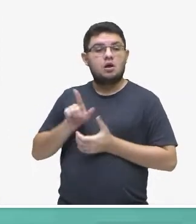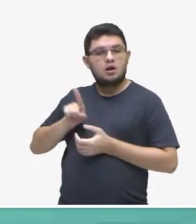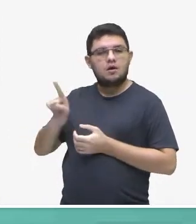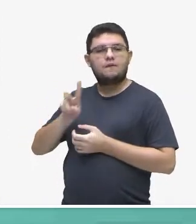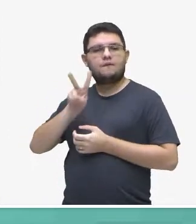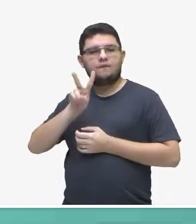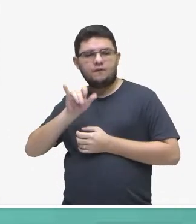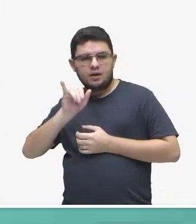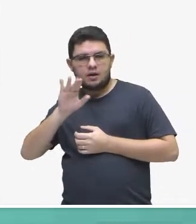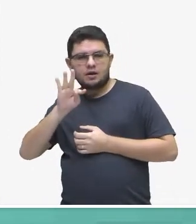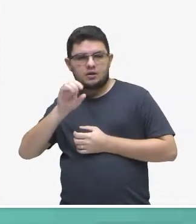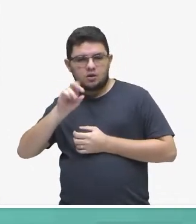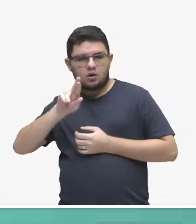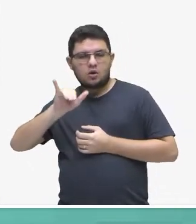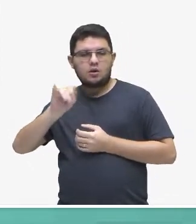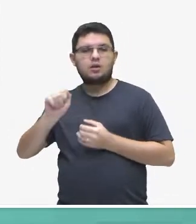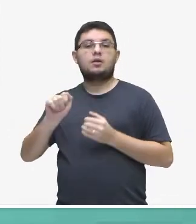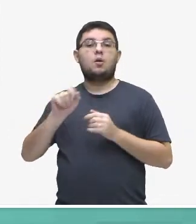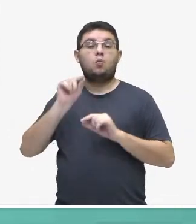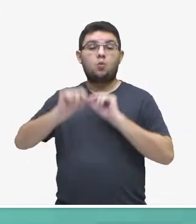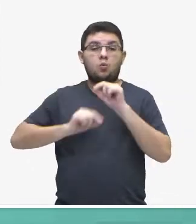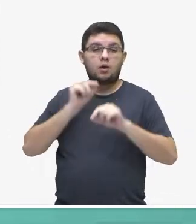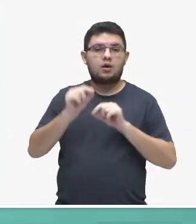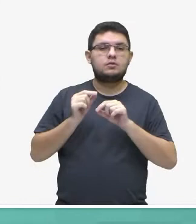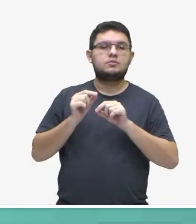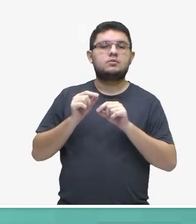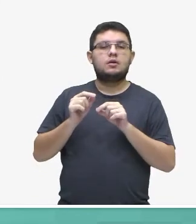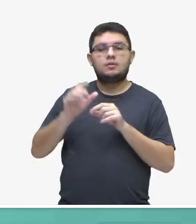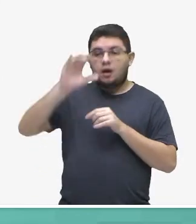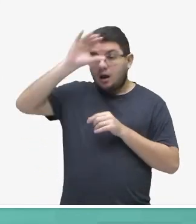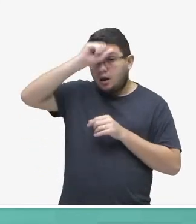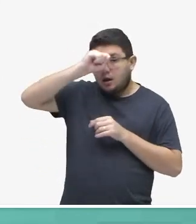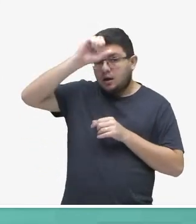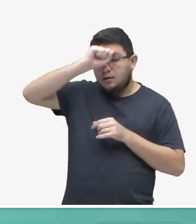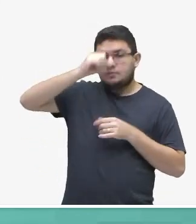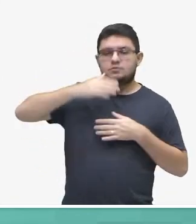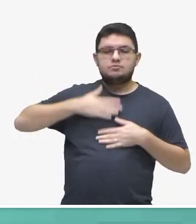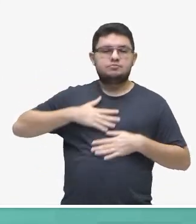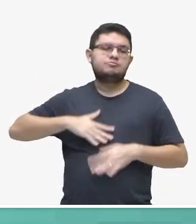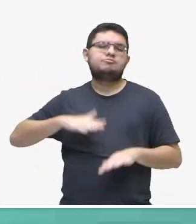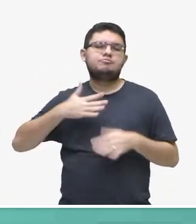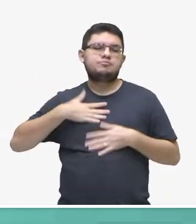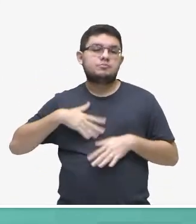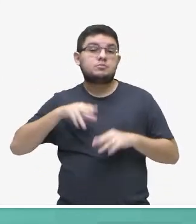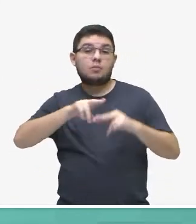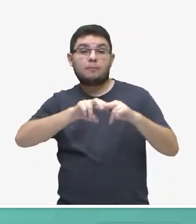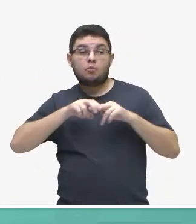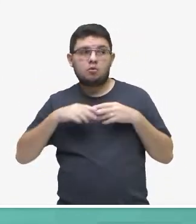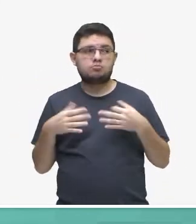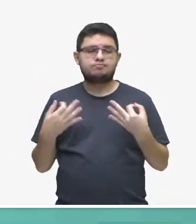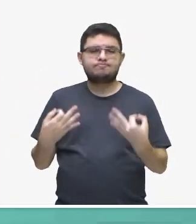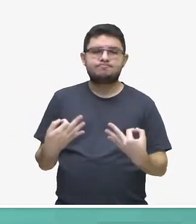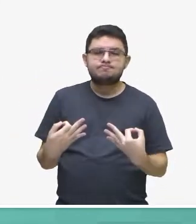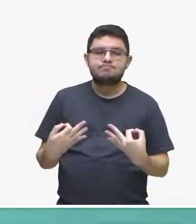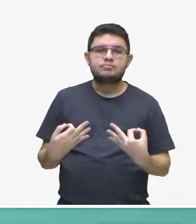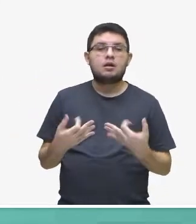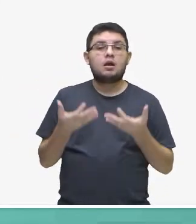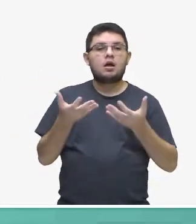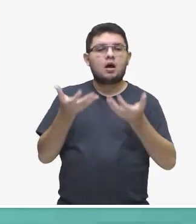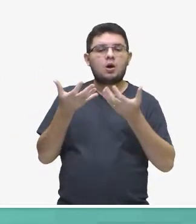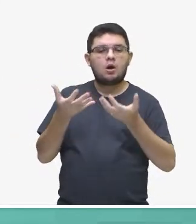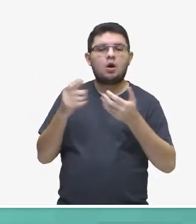dela, ficar mais em paz, mais relaxada e menos estressada, ok? Tudo isso porque ela quer ter